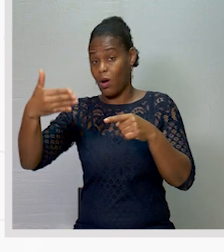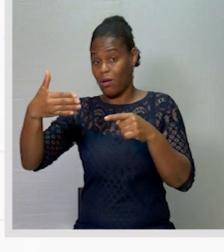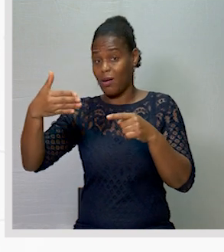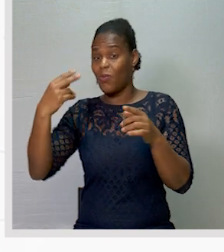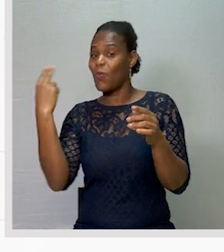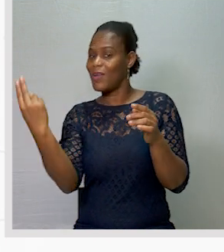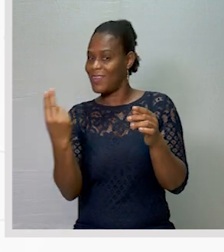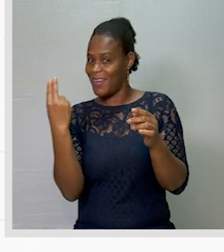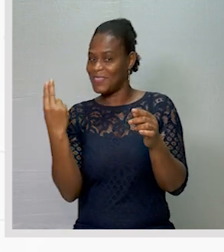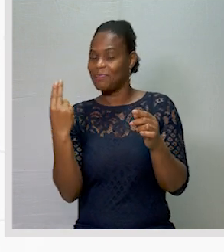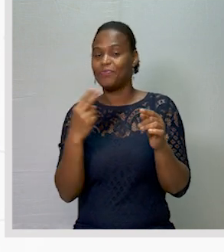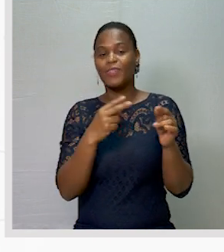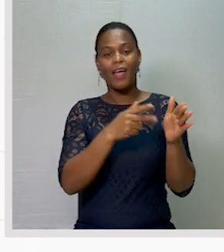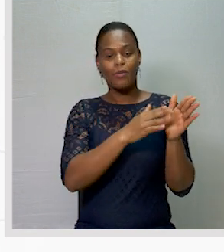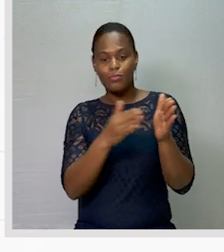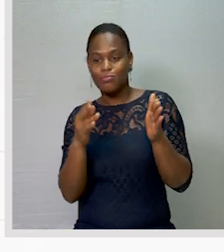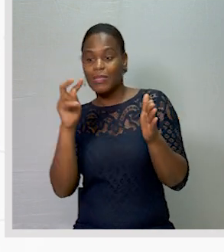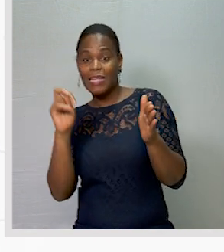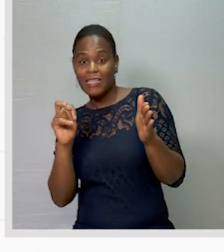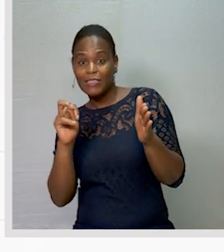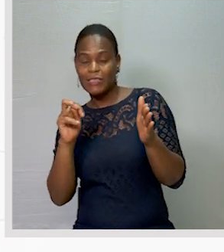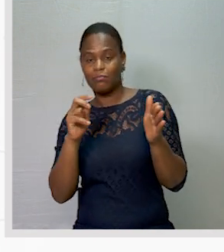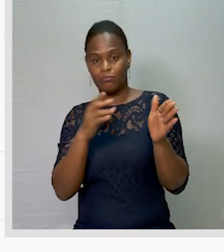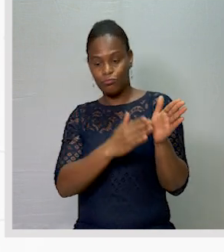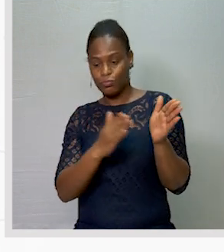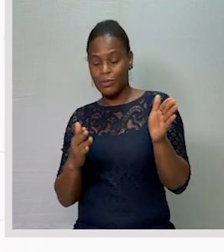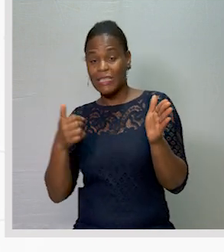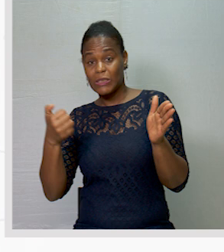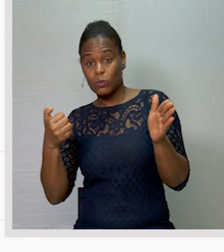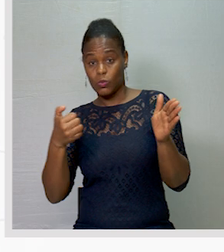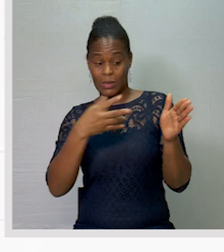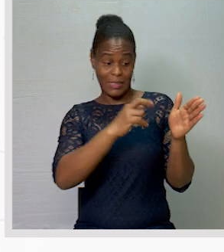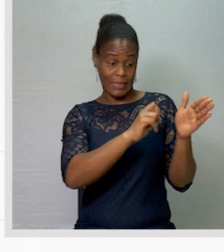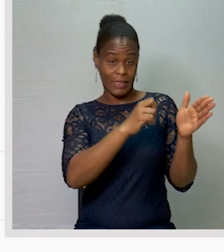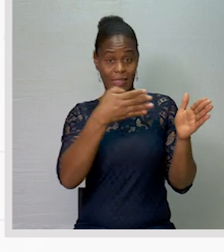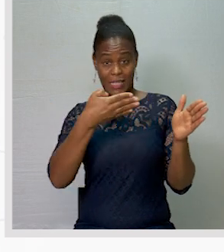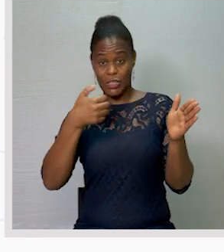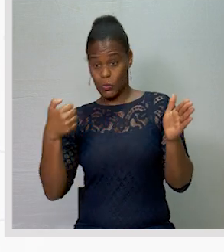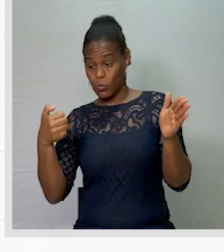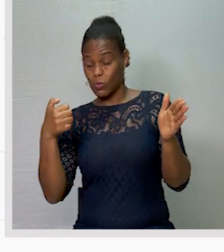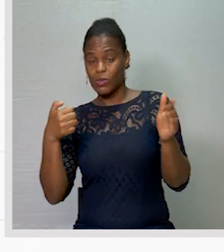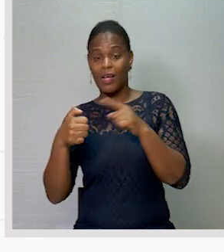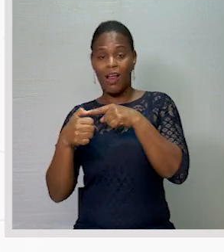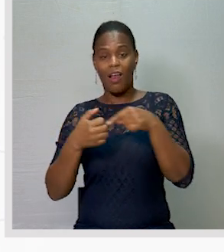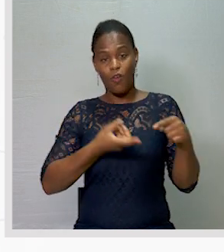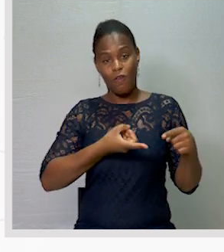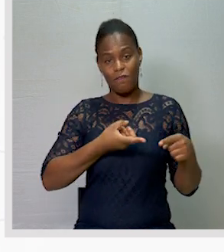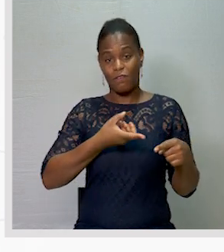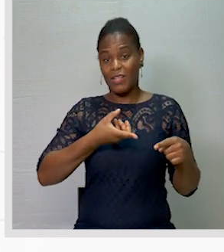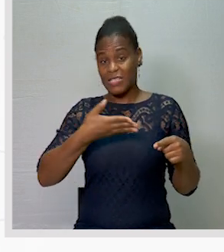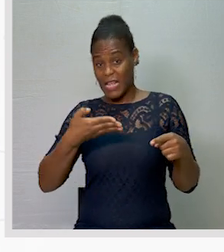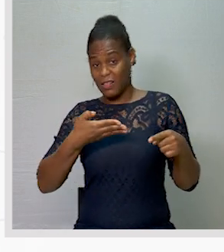está na ordem das unidades, o 3, o 5 de 375, o 9